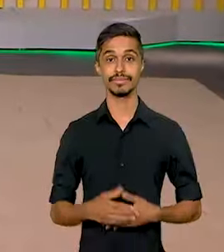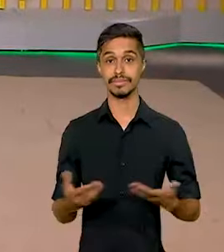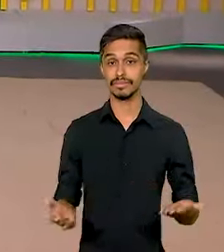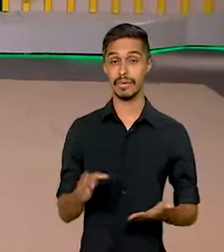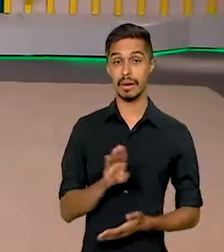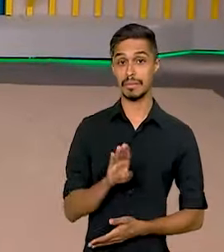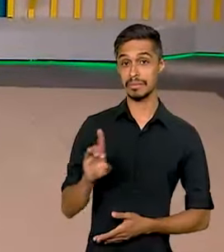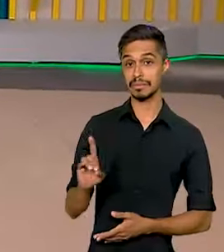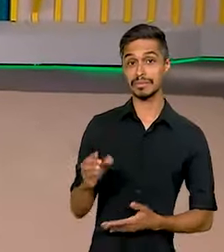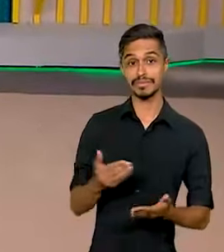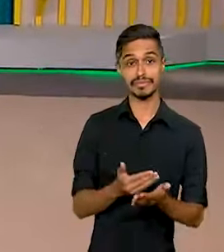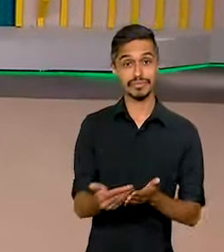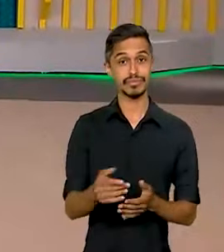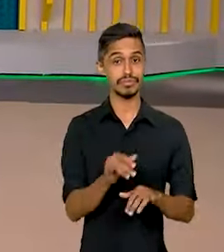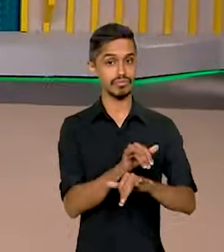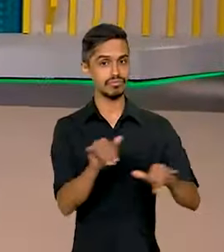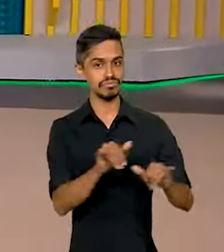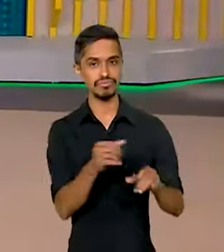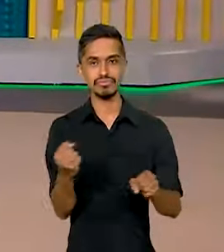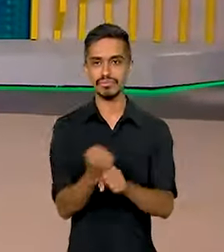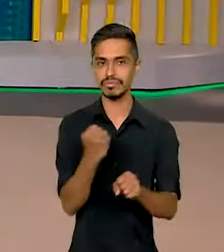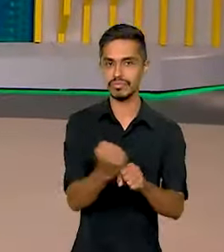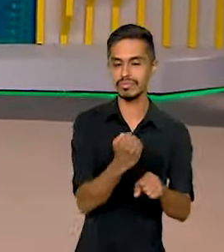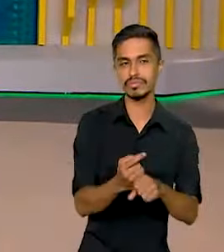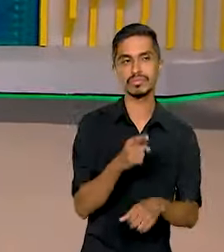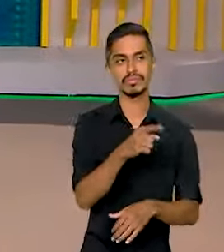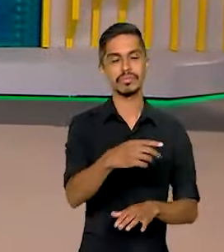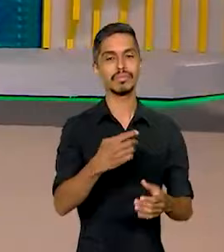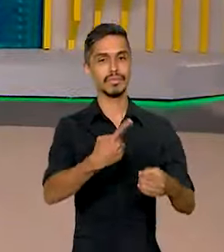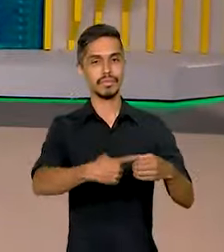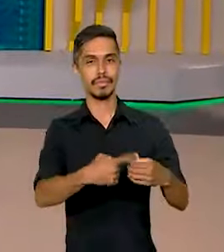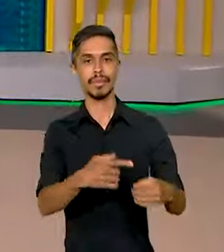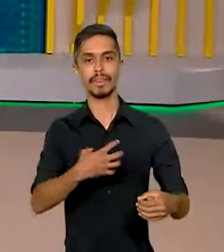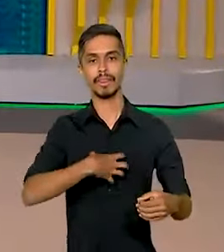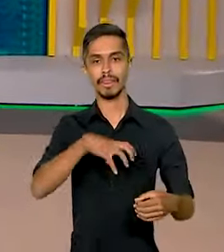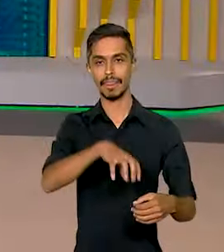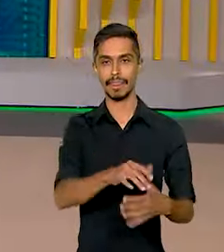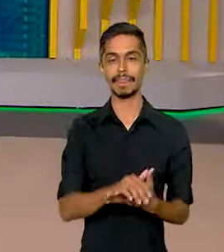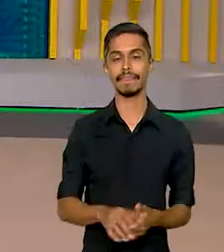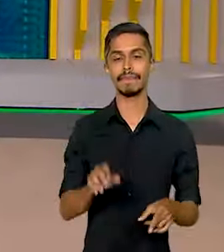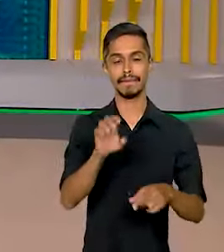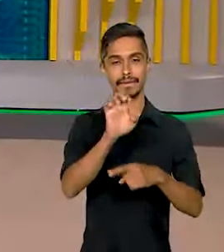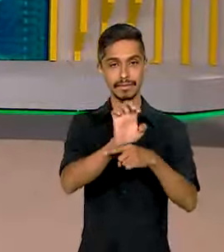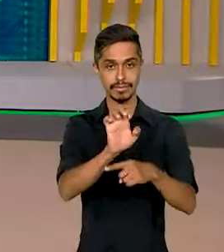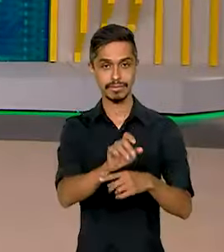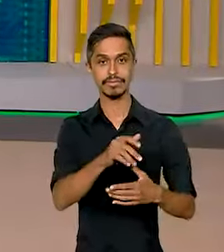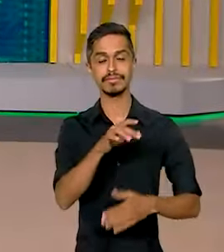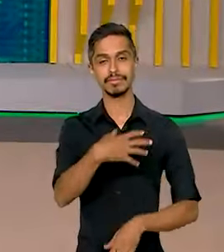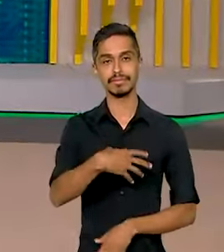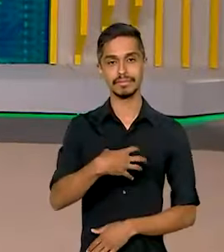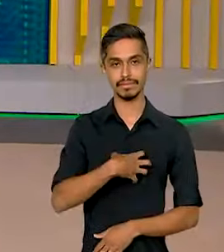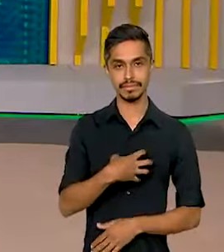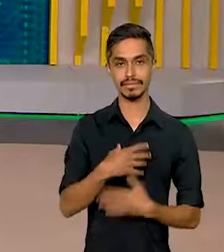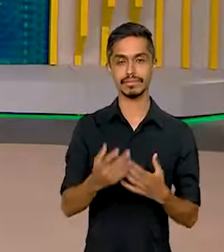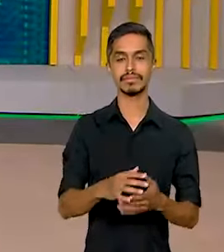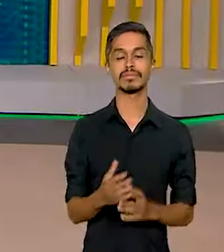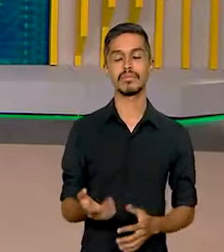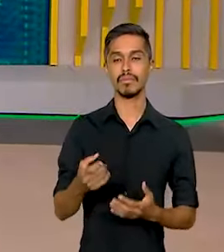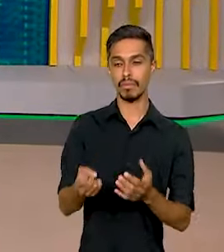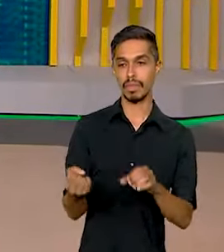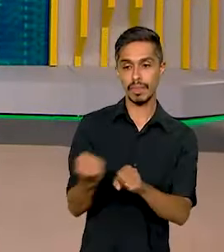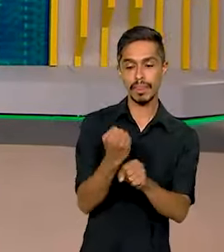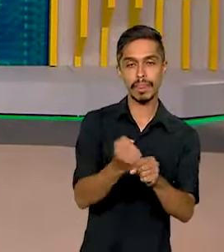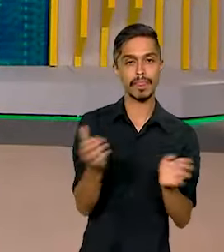Brasil em Dia começa com o anúncio de instalação em Salvador, na Bahia, de um parque tecnológico aeroespacial. O investimento é